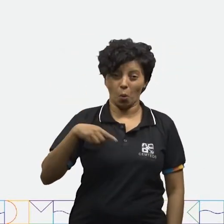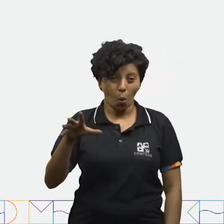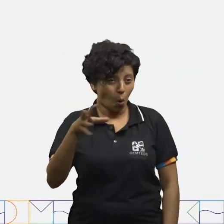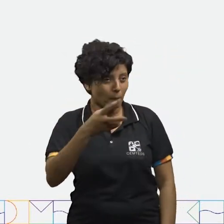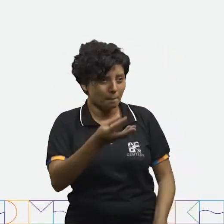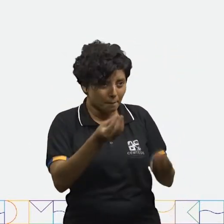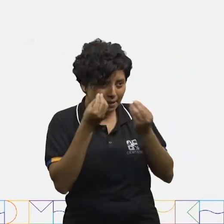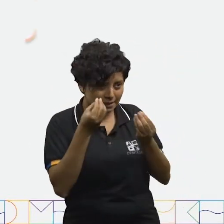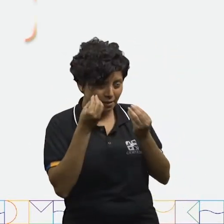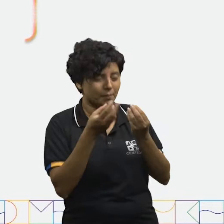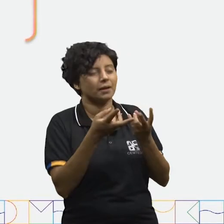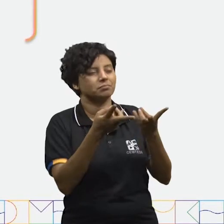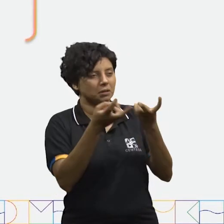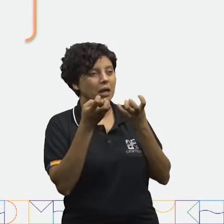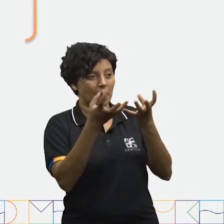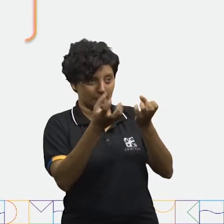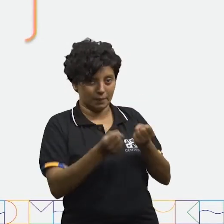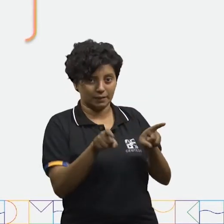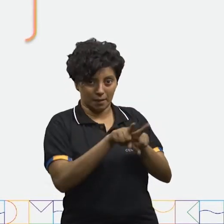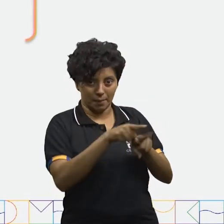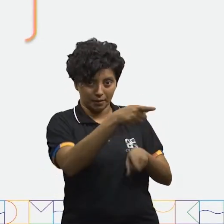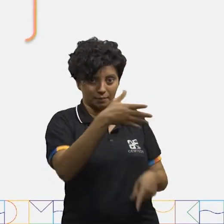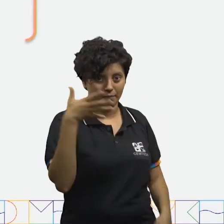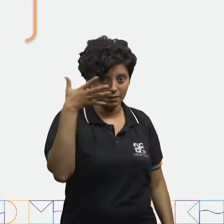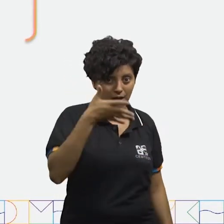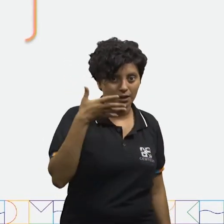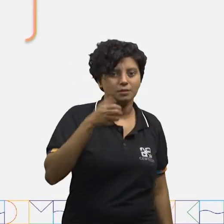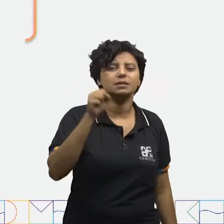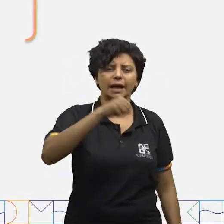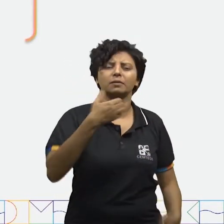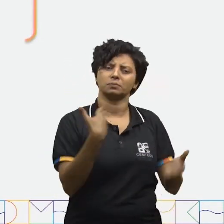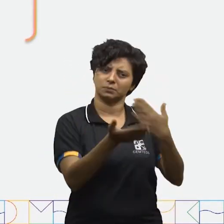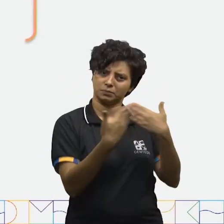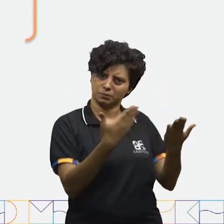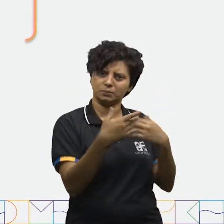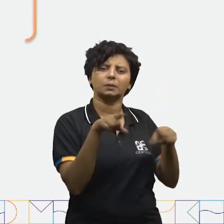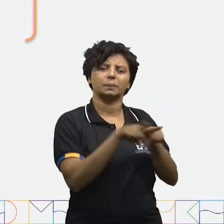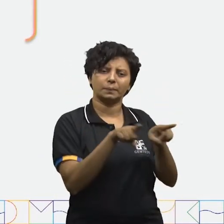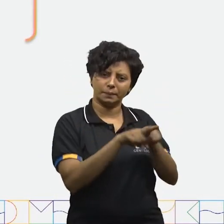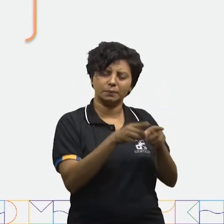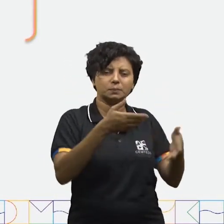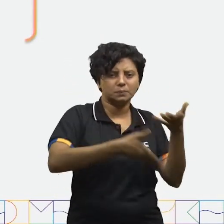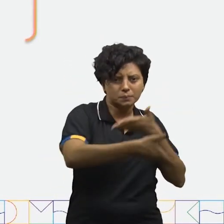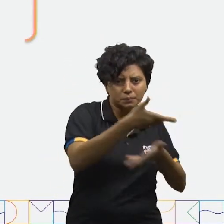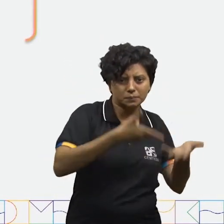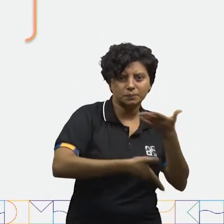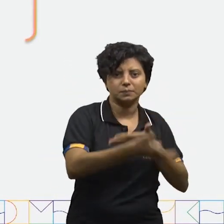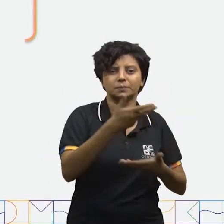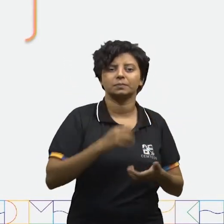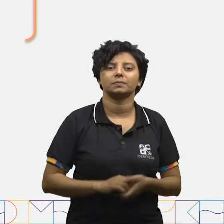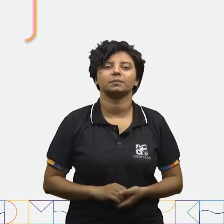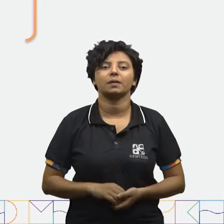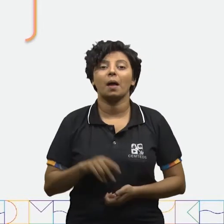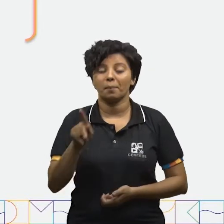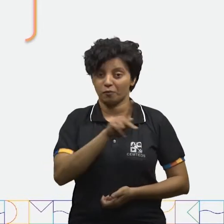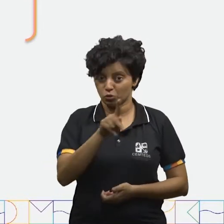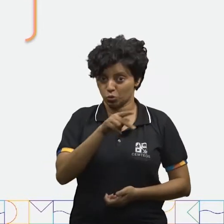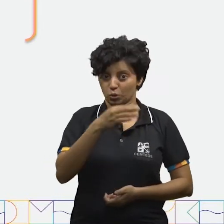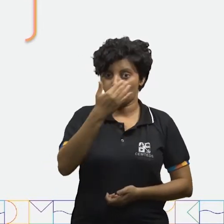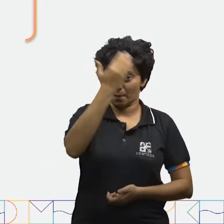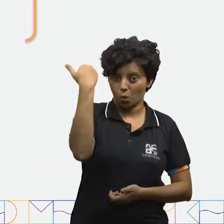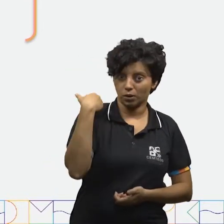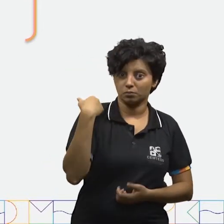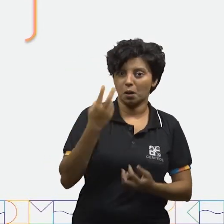recebi a mensagem da professora Mônica? Sim, eu até interagi com ela sobre o que ela me contou. A professora Mônica me